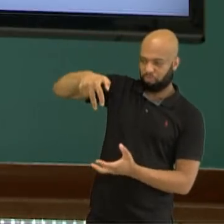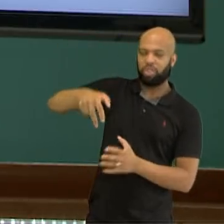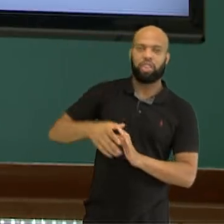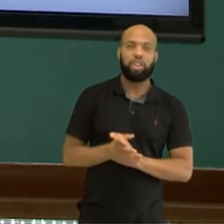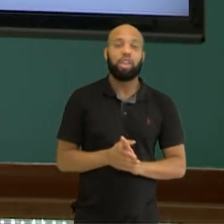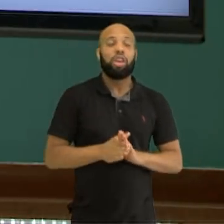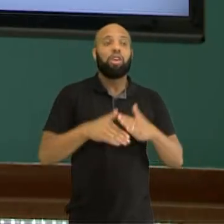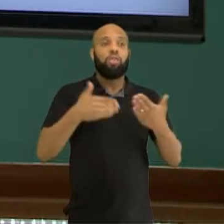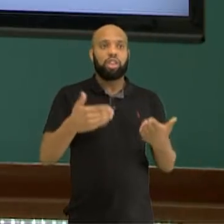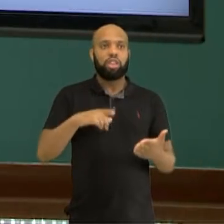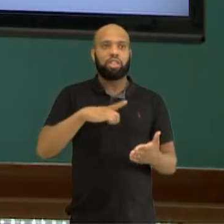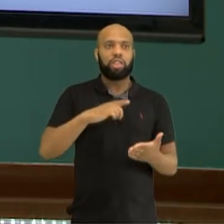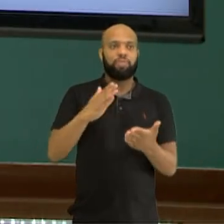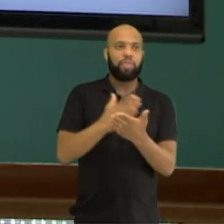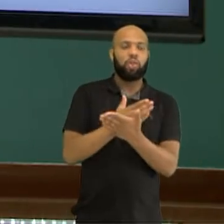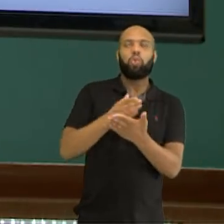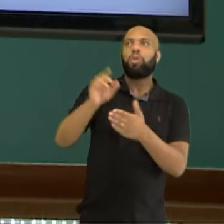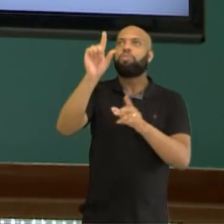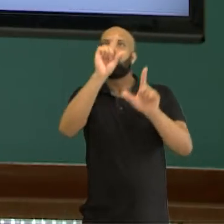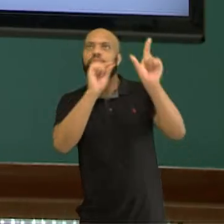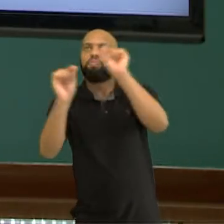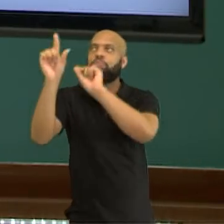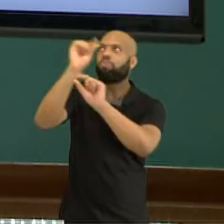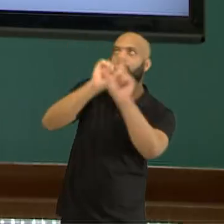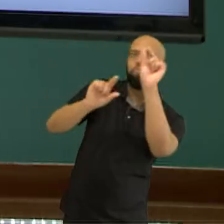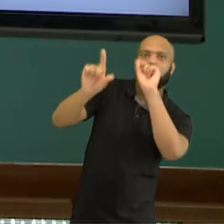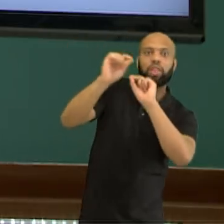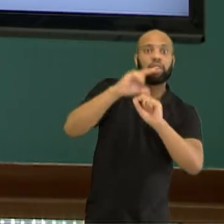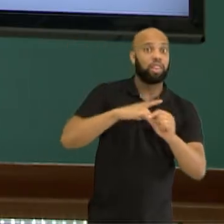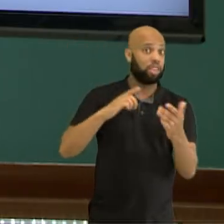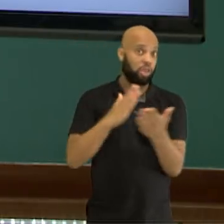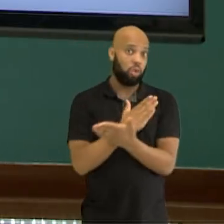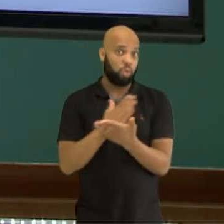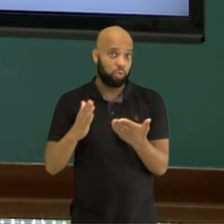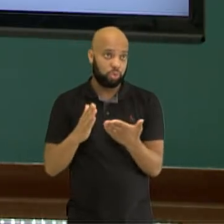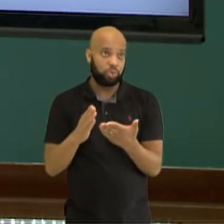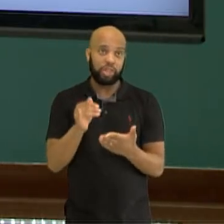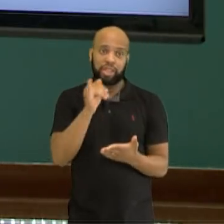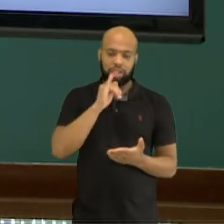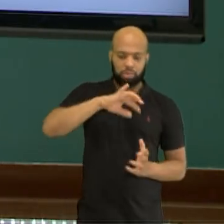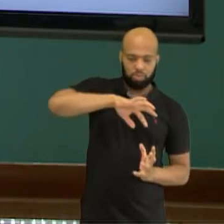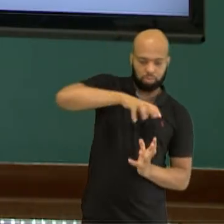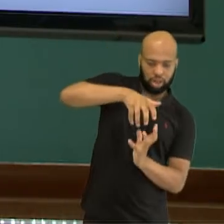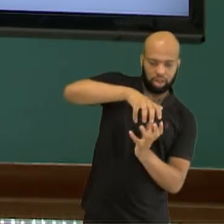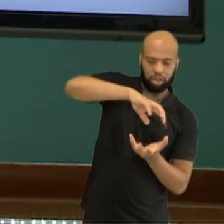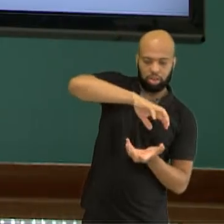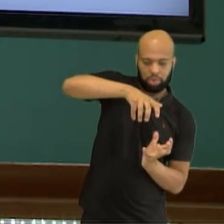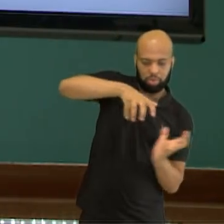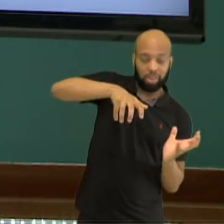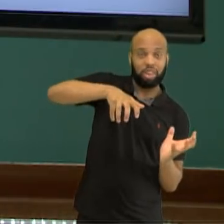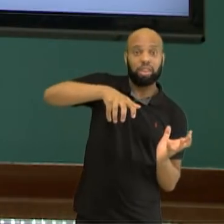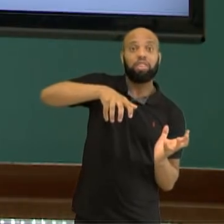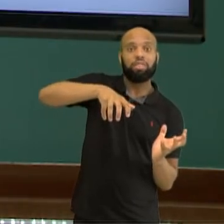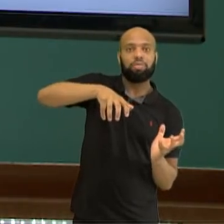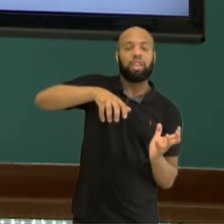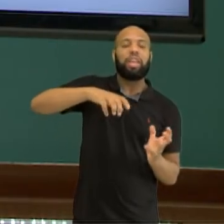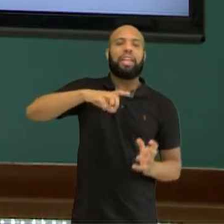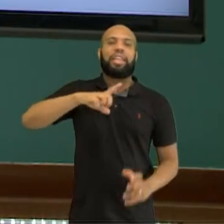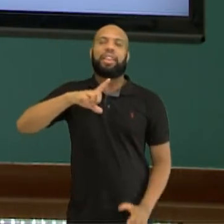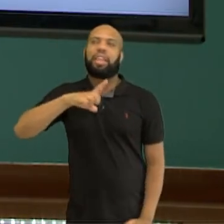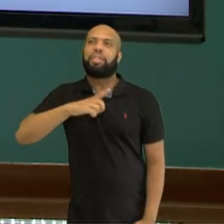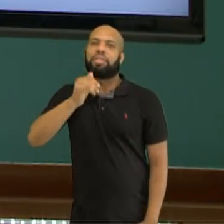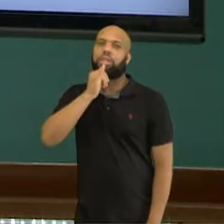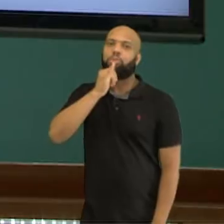vistas, são só visíveis em um dos hemisférios. Então, quando nós olhamos para o céu e observamos as constelações, que